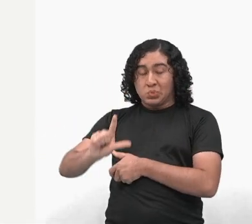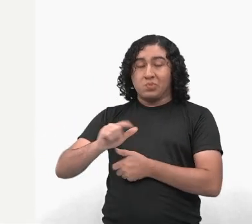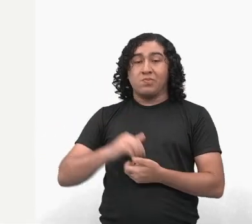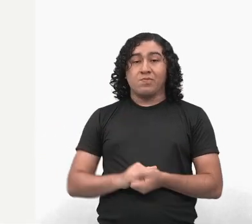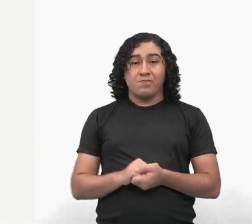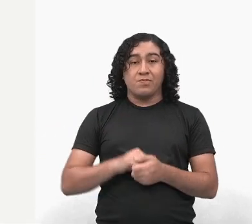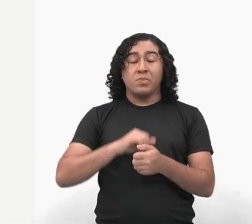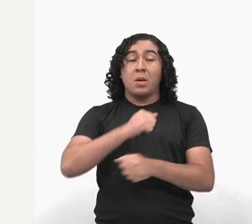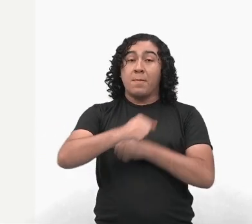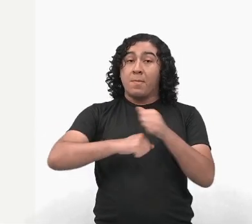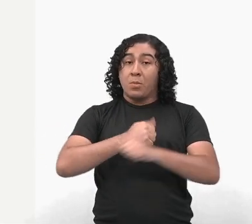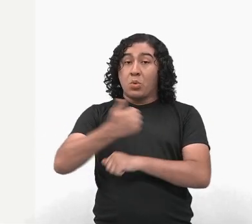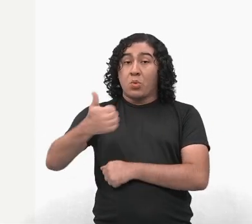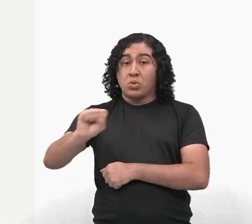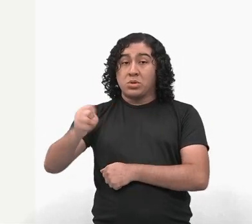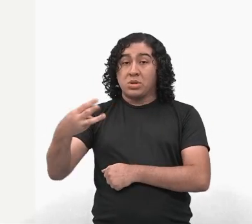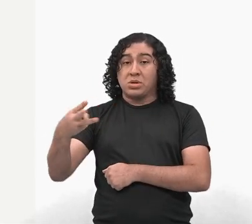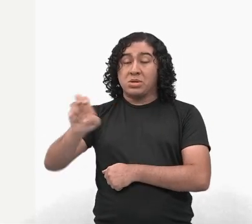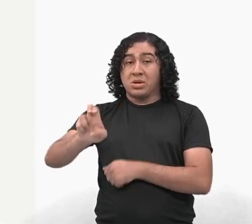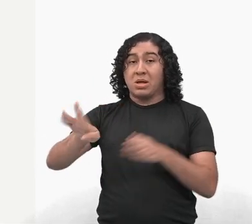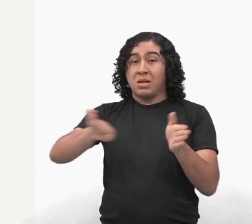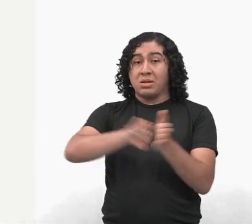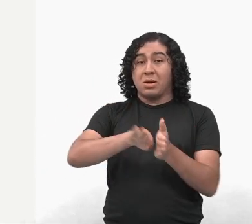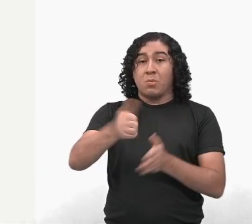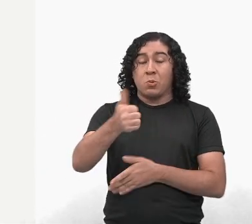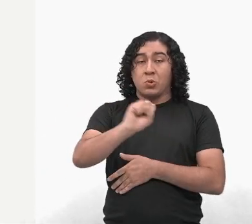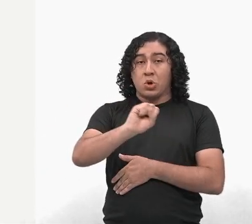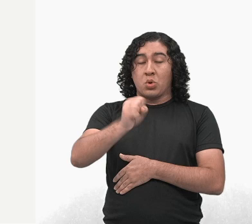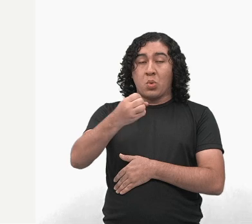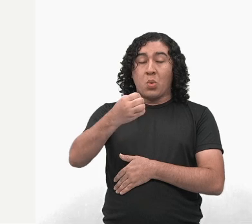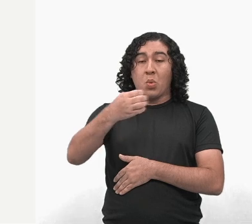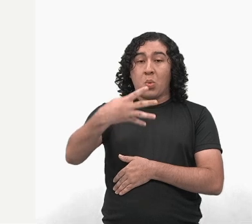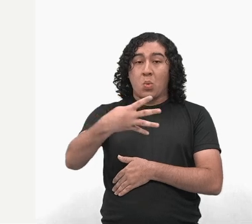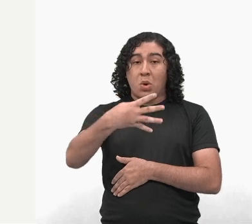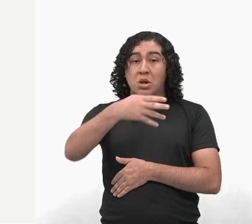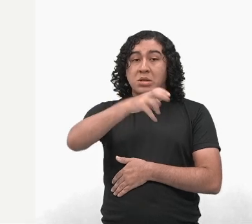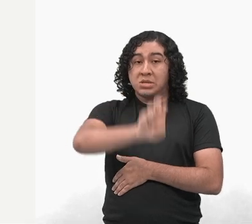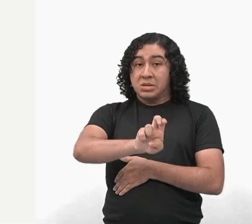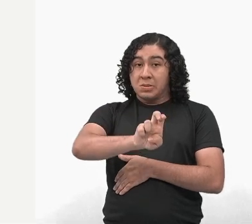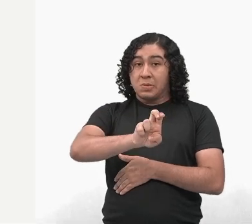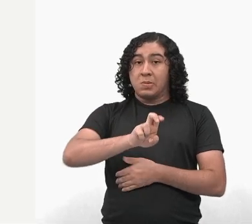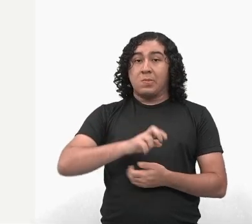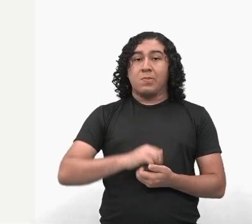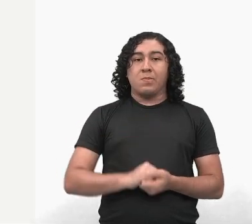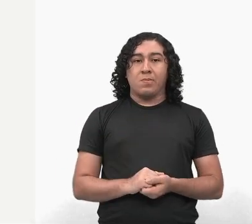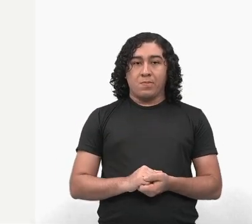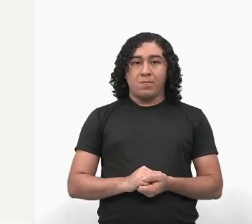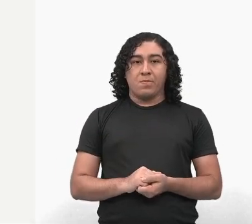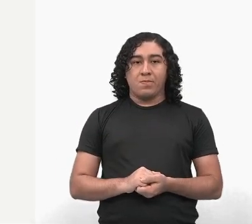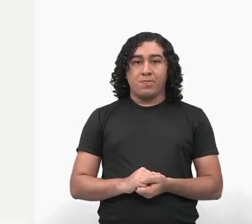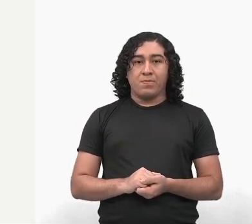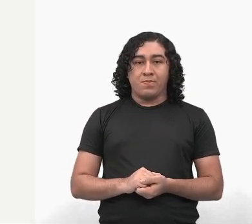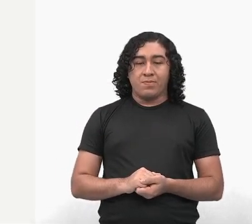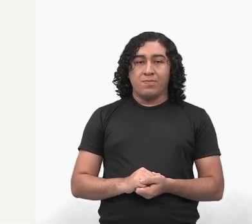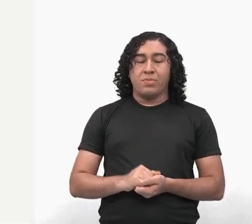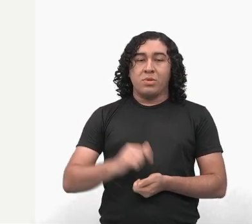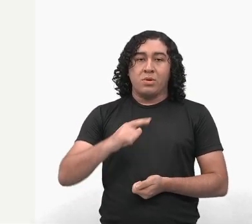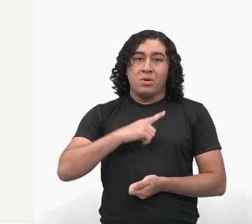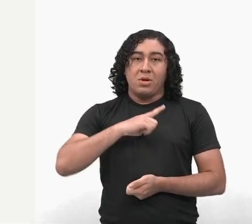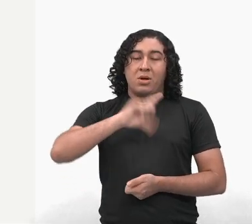e 1840. Vamos lá, gente. Eclodiu no Rio Grande do Sul, configurou-se na mais longa